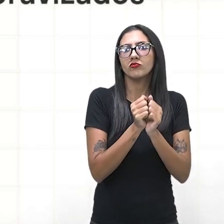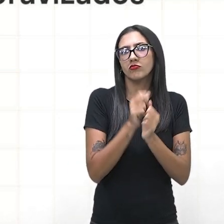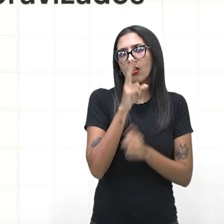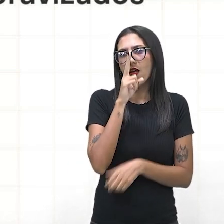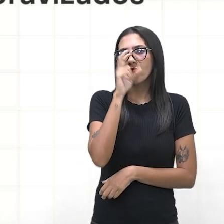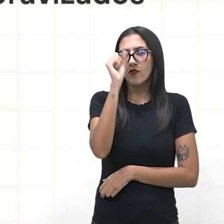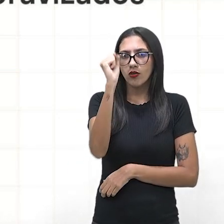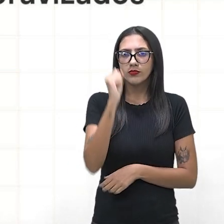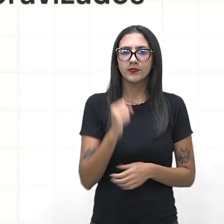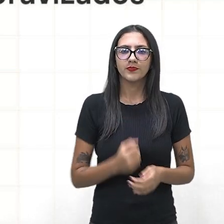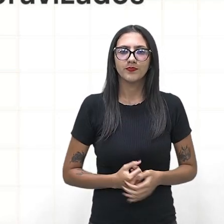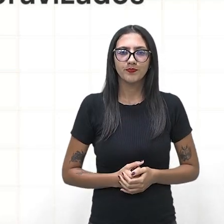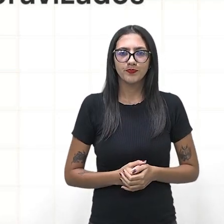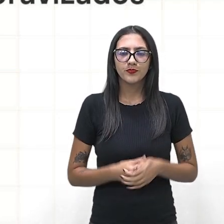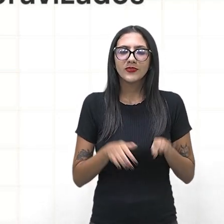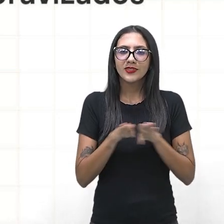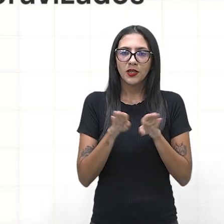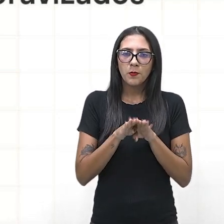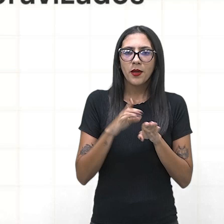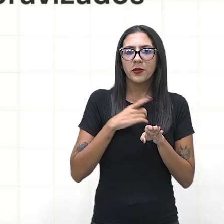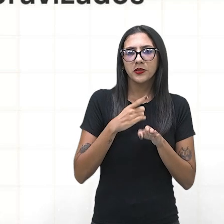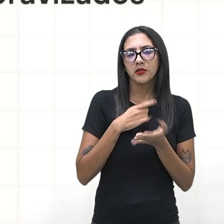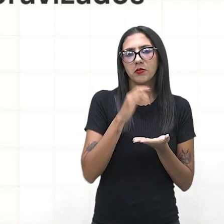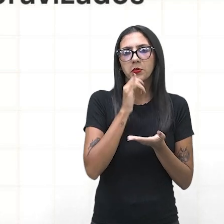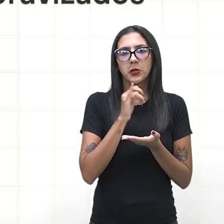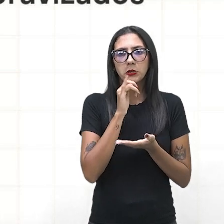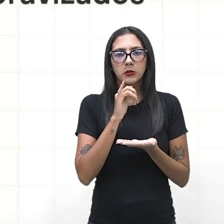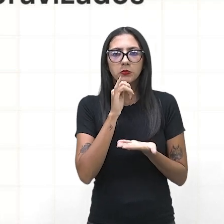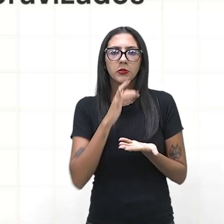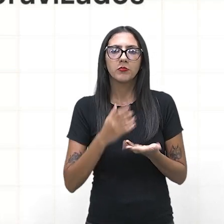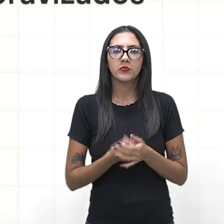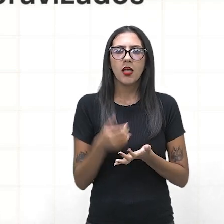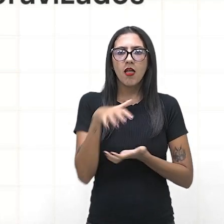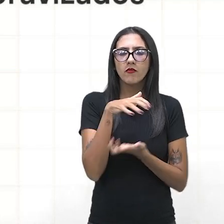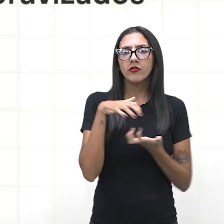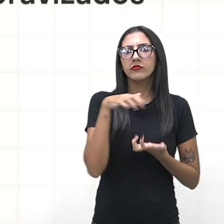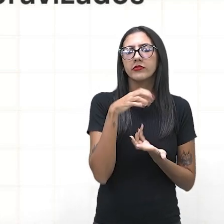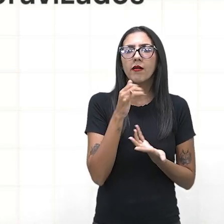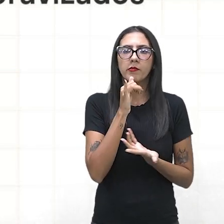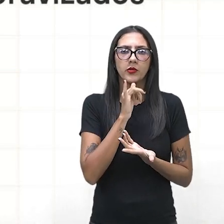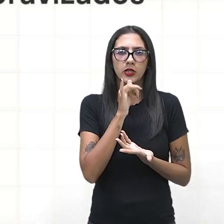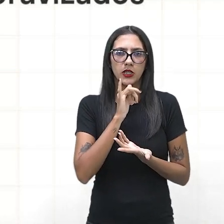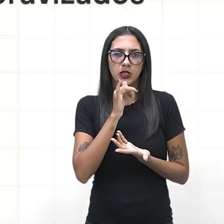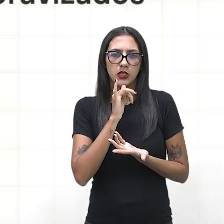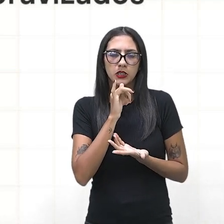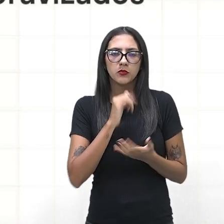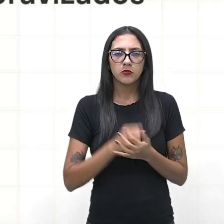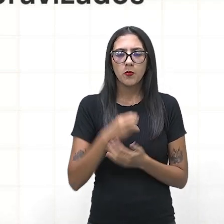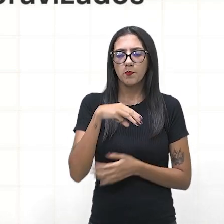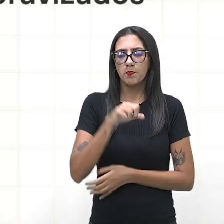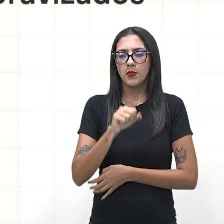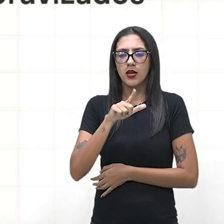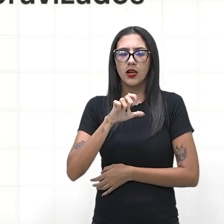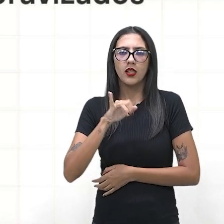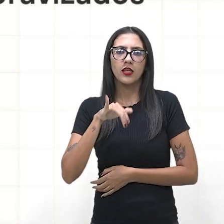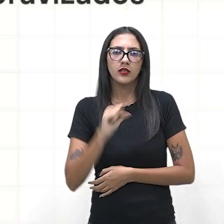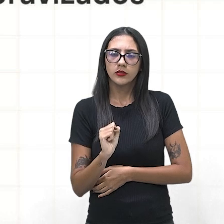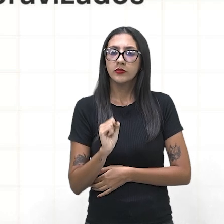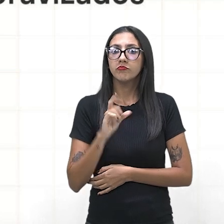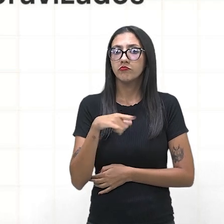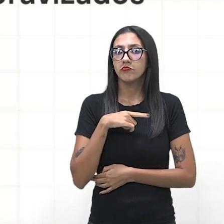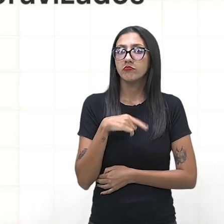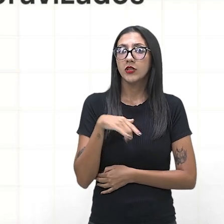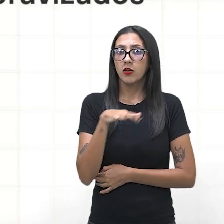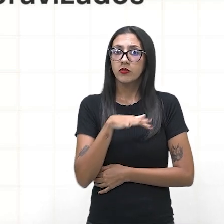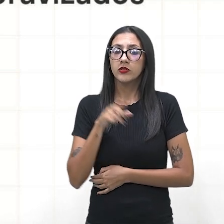as revoltas de escravizados. Aqui eu posso citar para vocês algumas. A revolta dos malês, que aconteceu lá na região